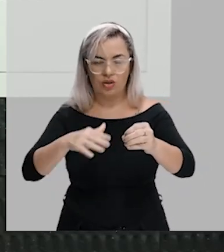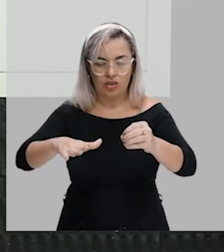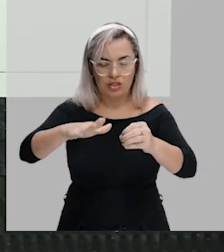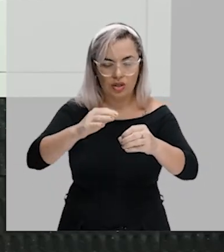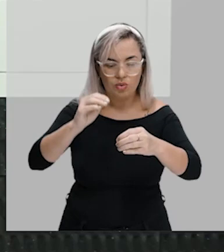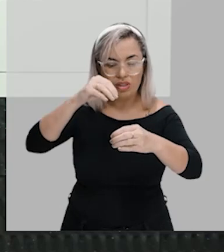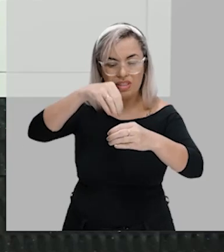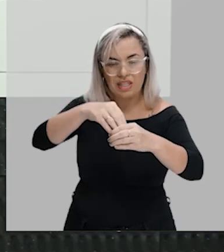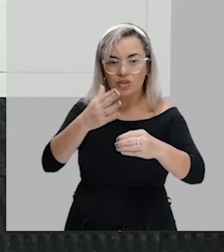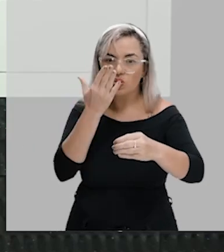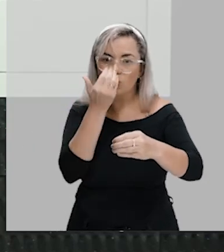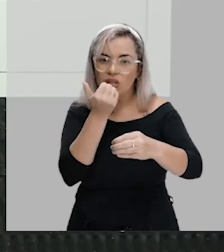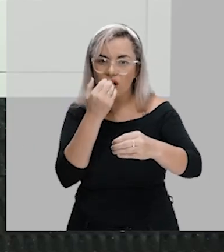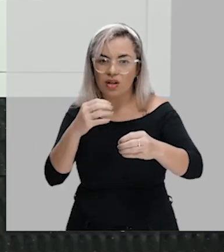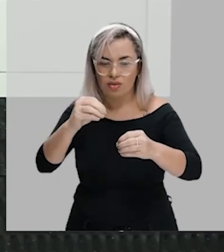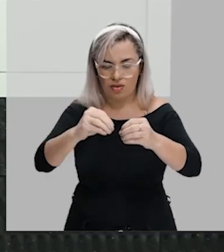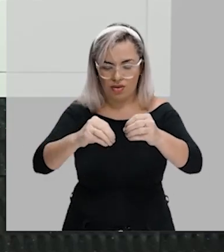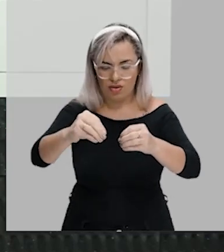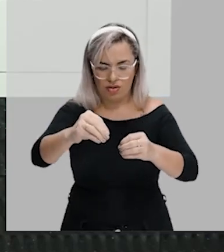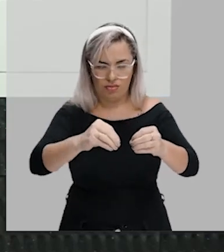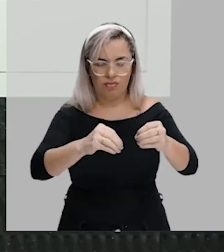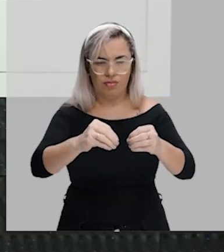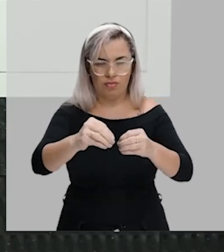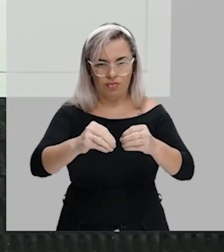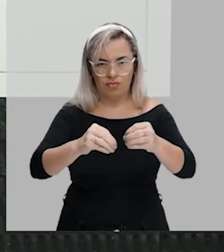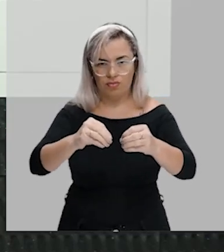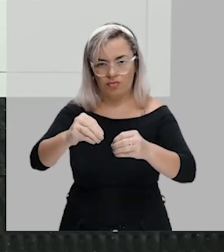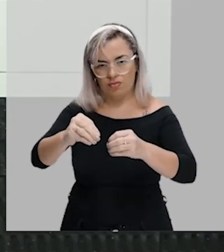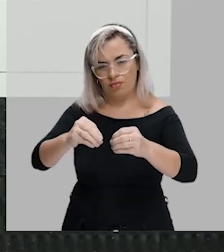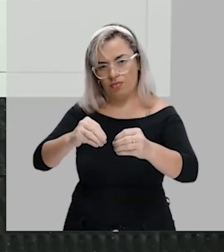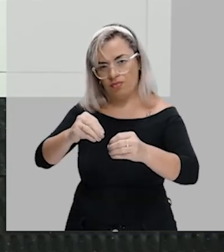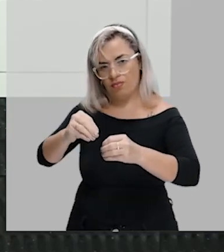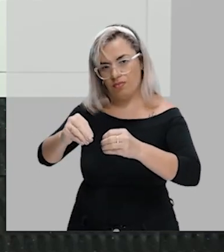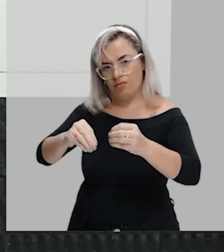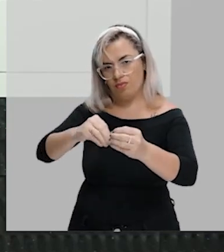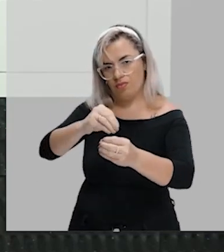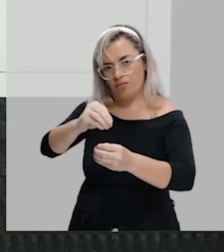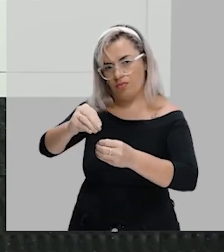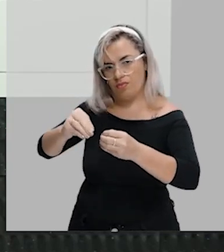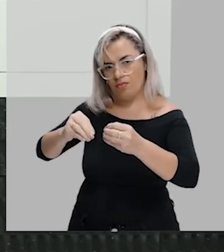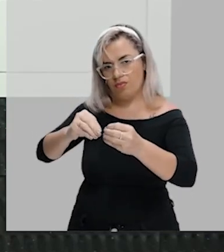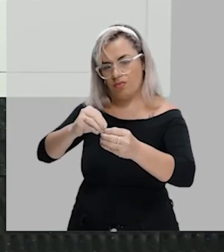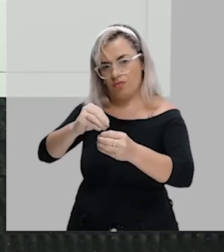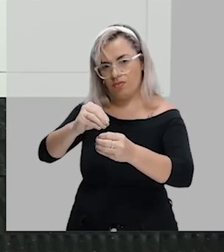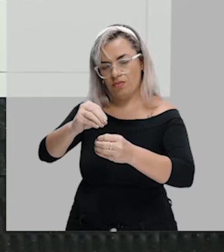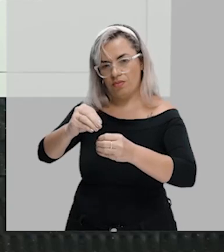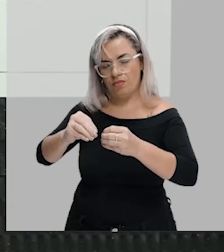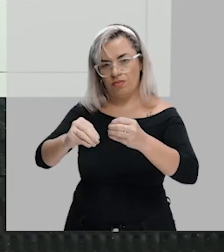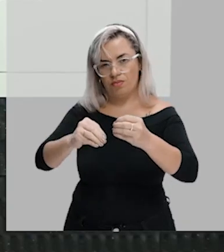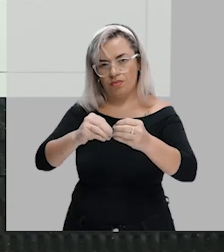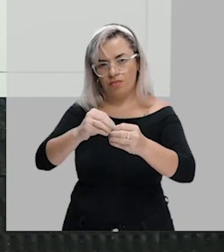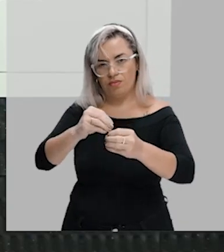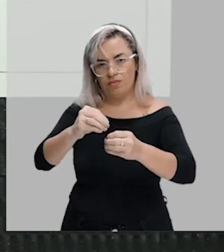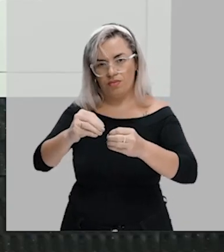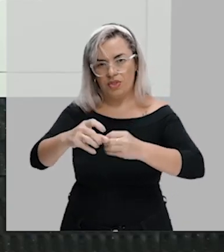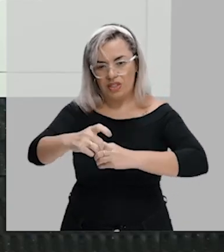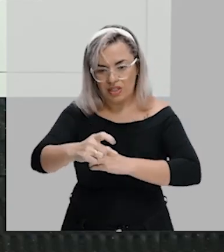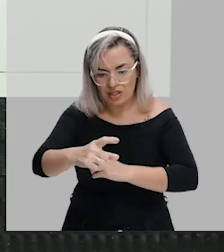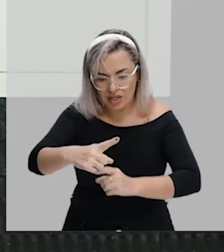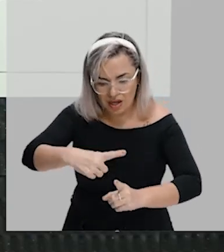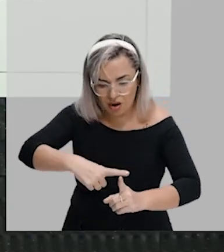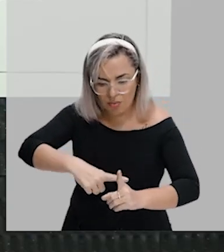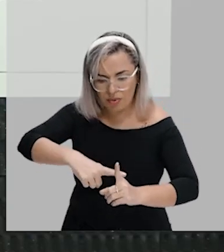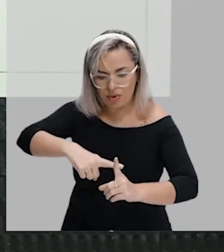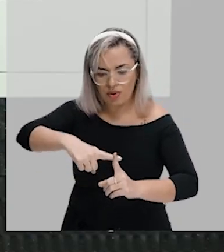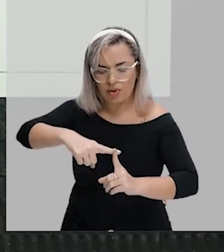de água, elas, né, acabam ali entrando no processo de aumento de temperatura, porque elas vão